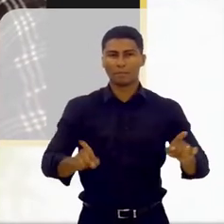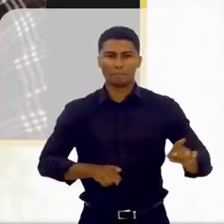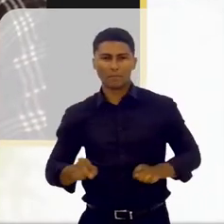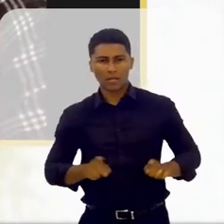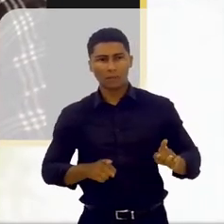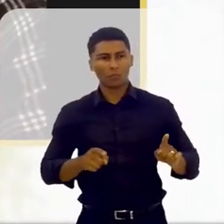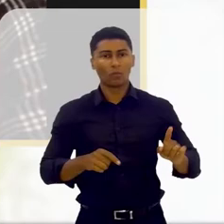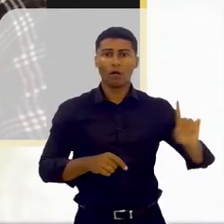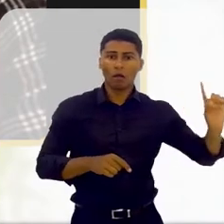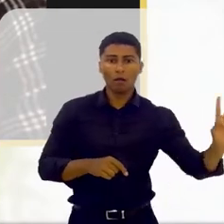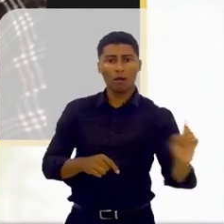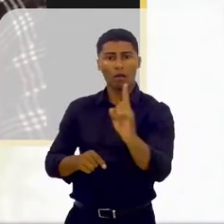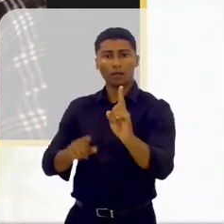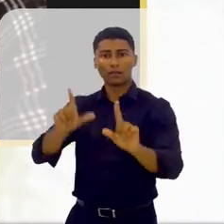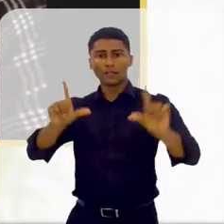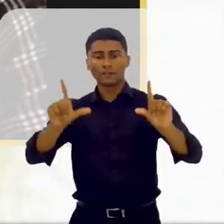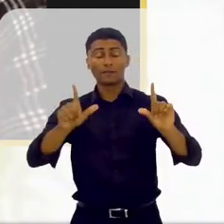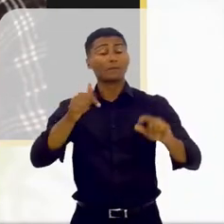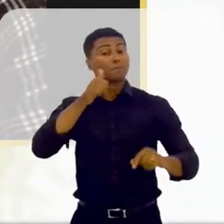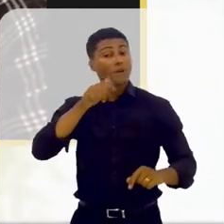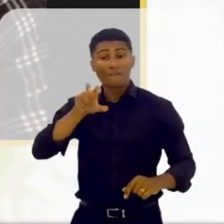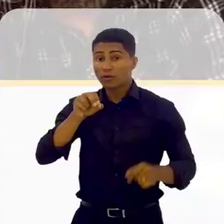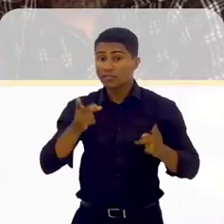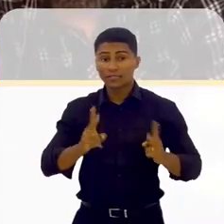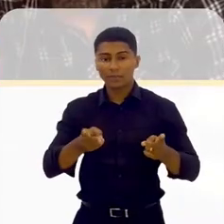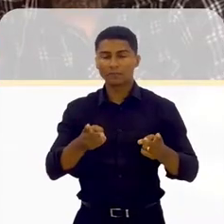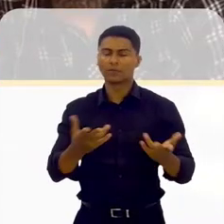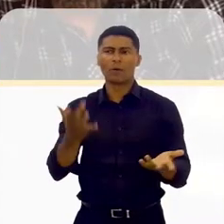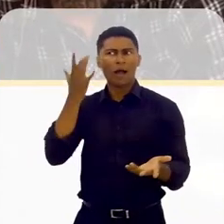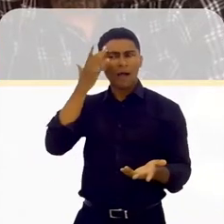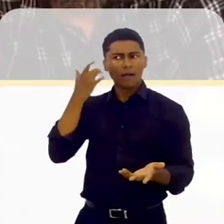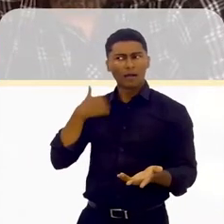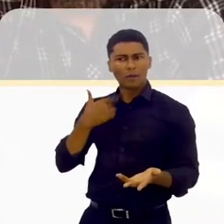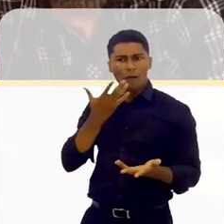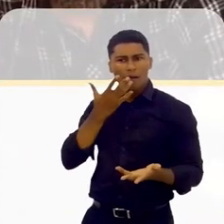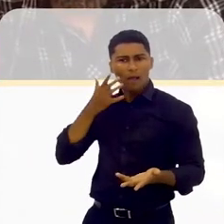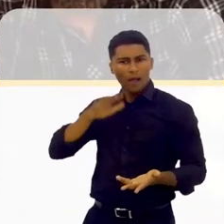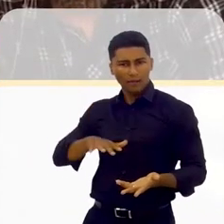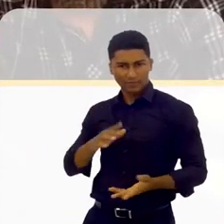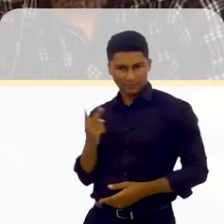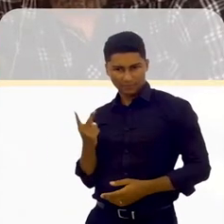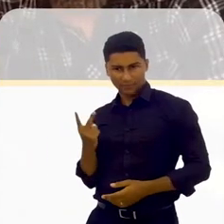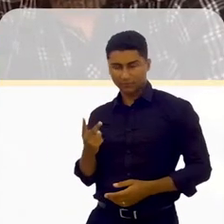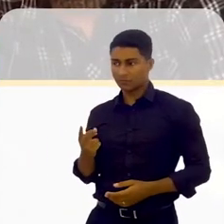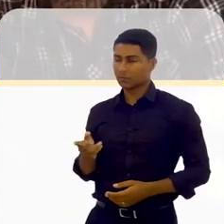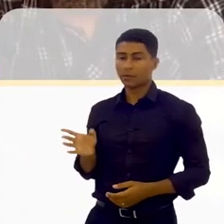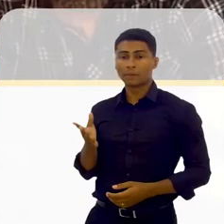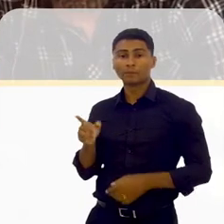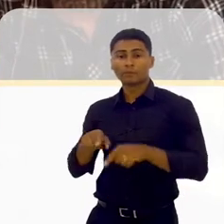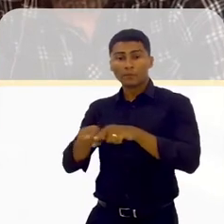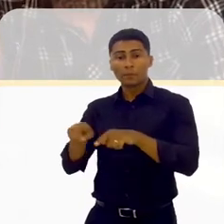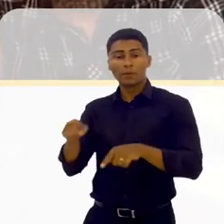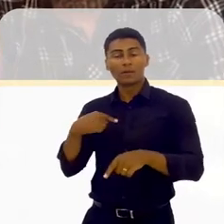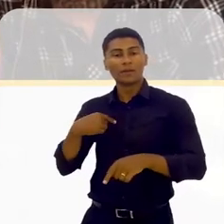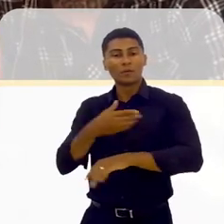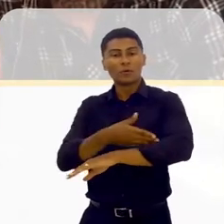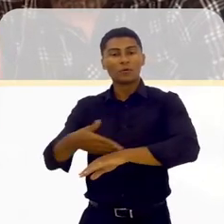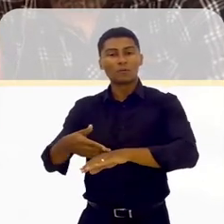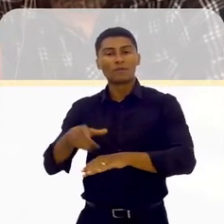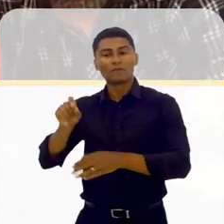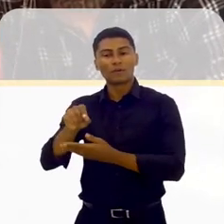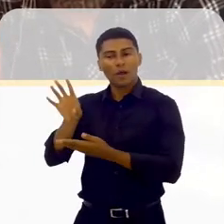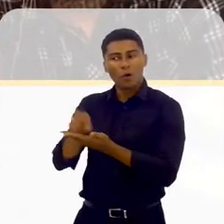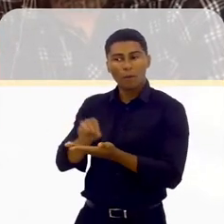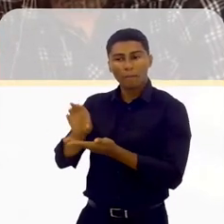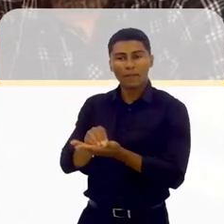parente distante, tivesse ali. E eu acho que isso foi implantado na gente quando a gente era pequenininho. E aí o meu irmão, ele imitava o Latino,